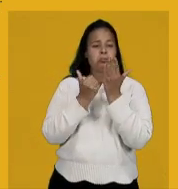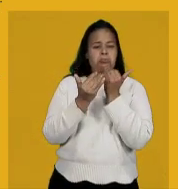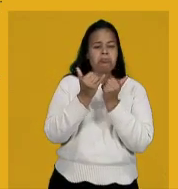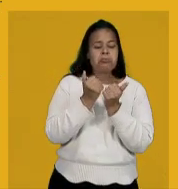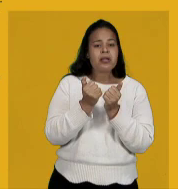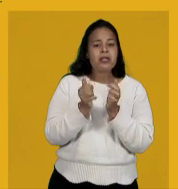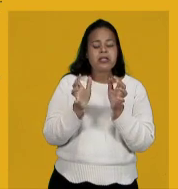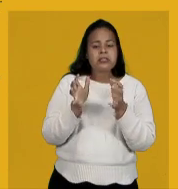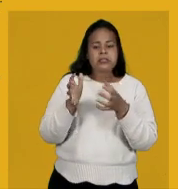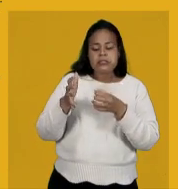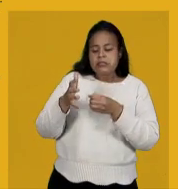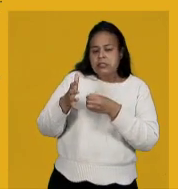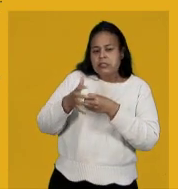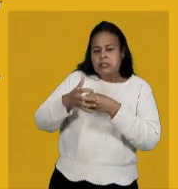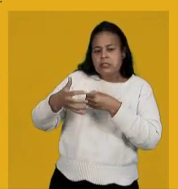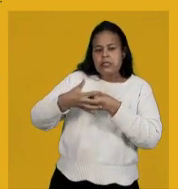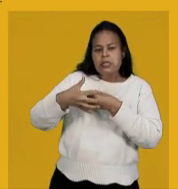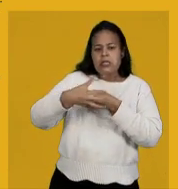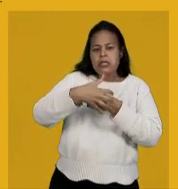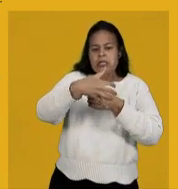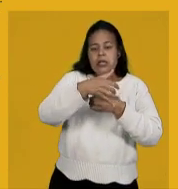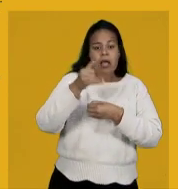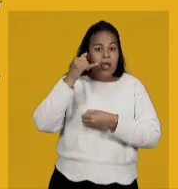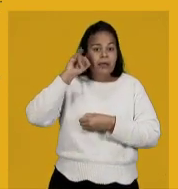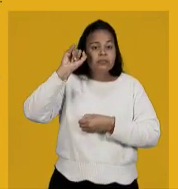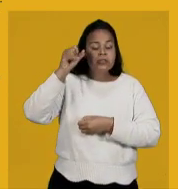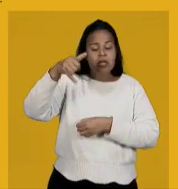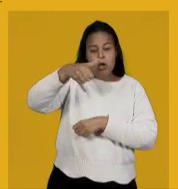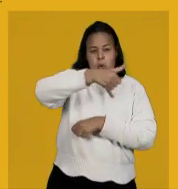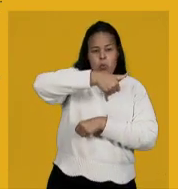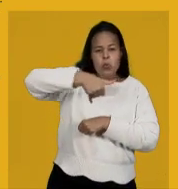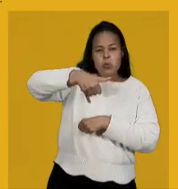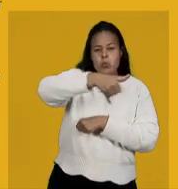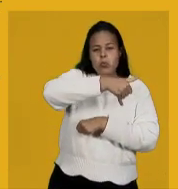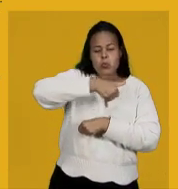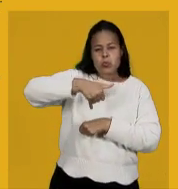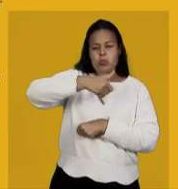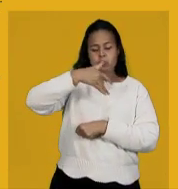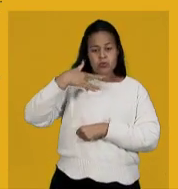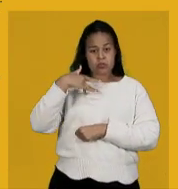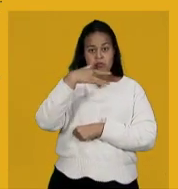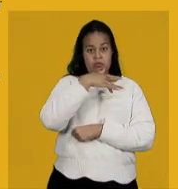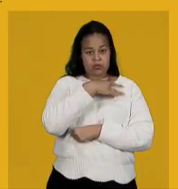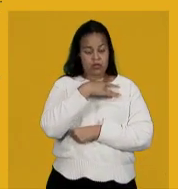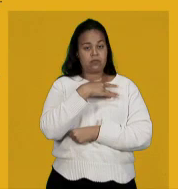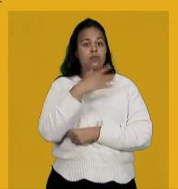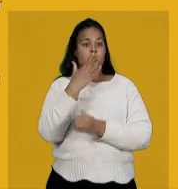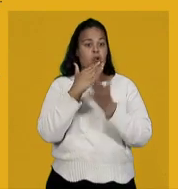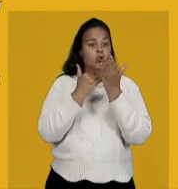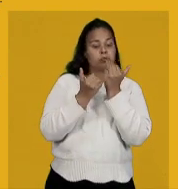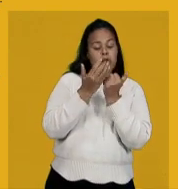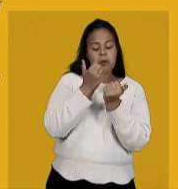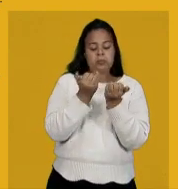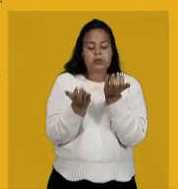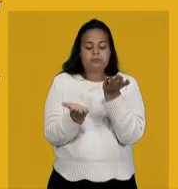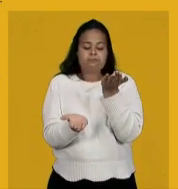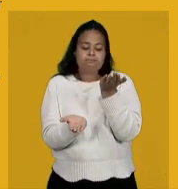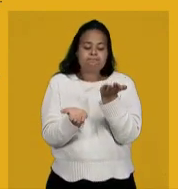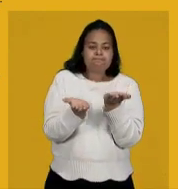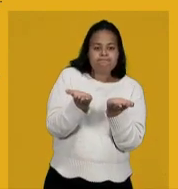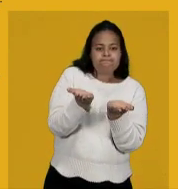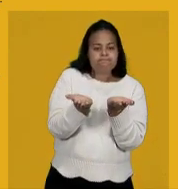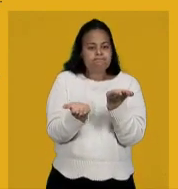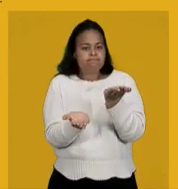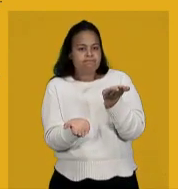evitar gordura. Uma alimentação saudável existe quando há uma ingestão balanceada de nutrientes e